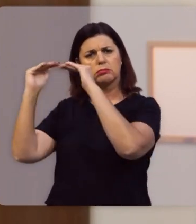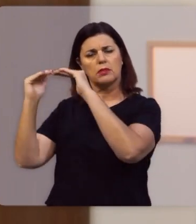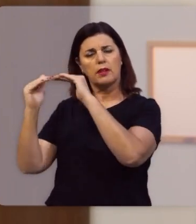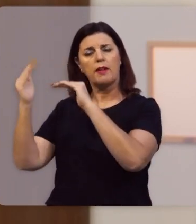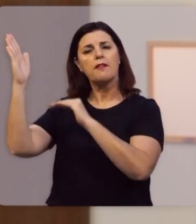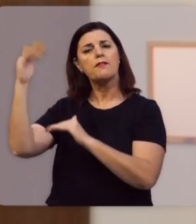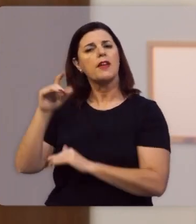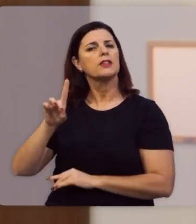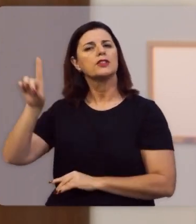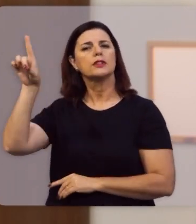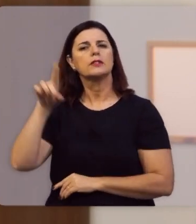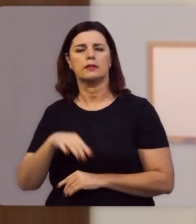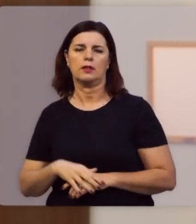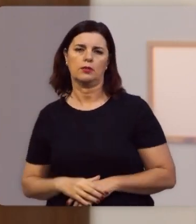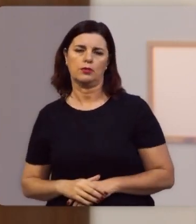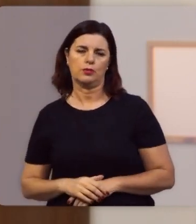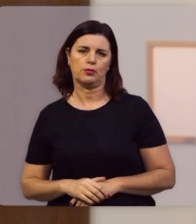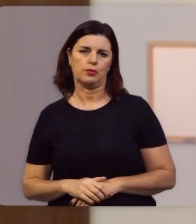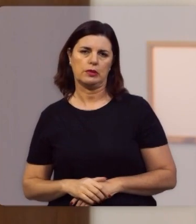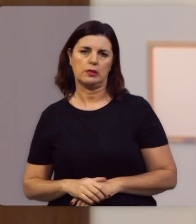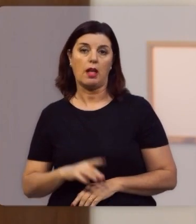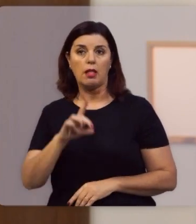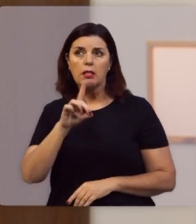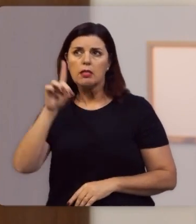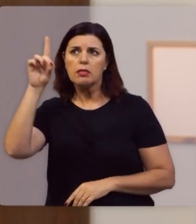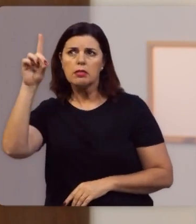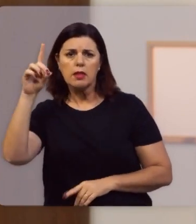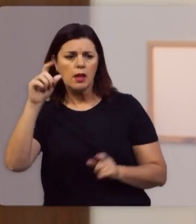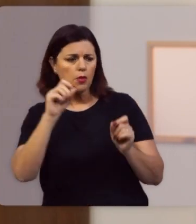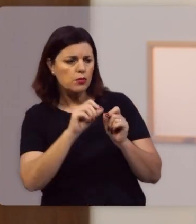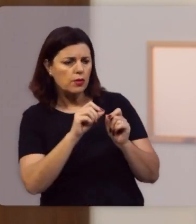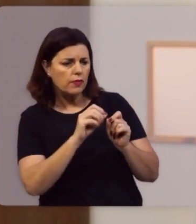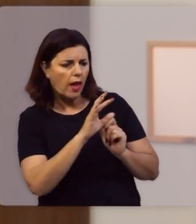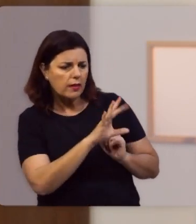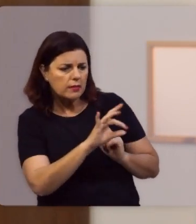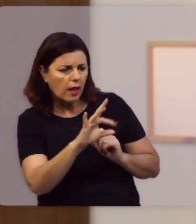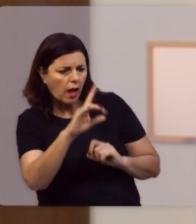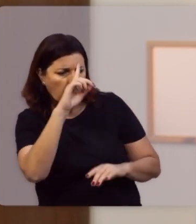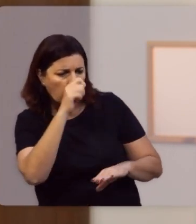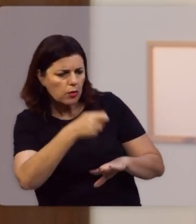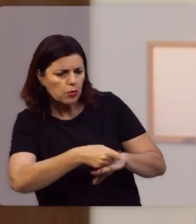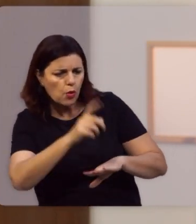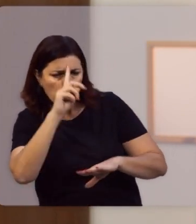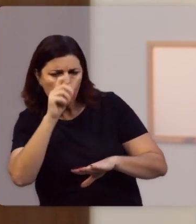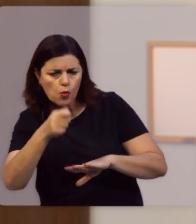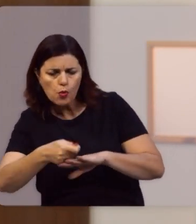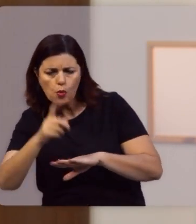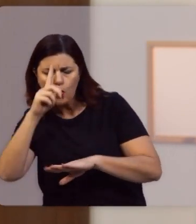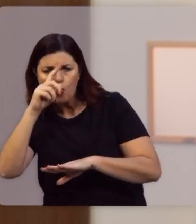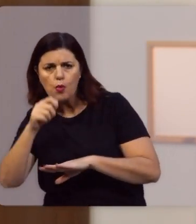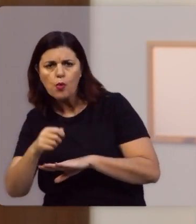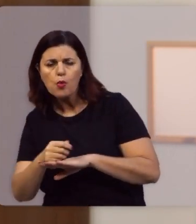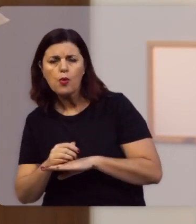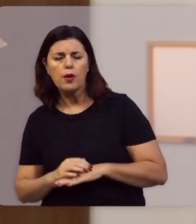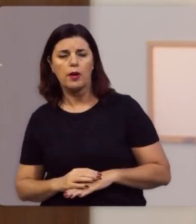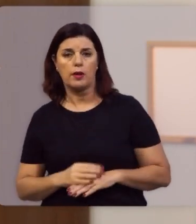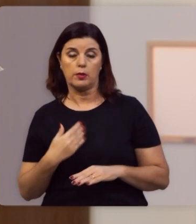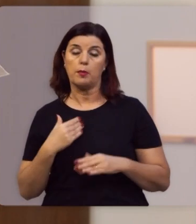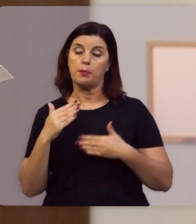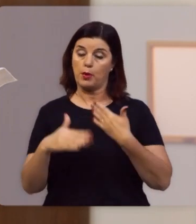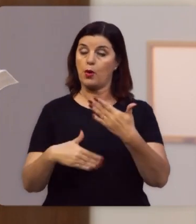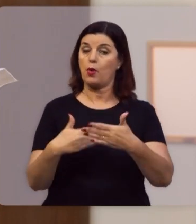procedem de Deus Deus as constitui muito embora num processo